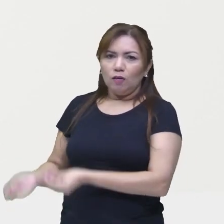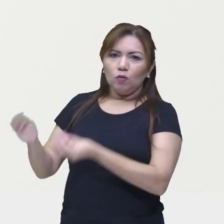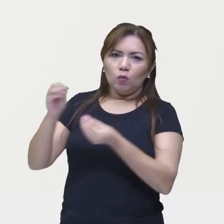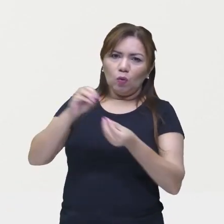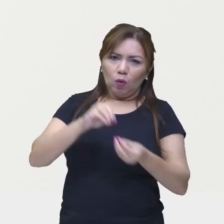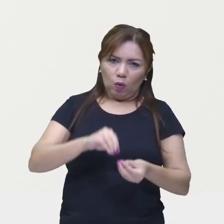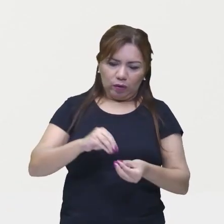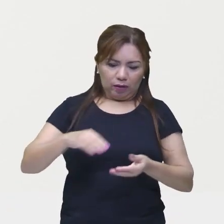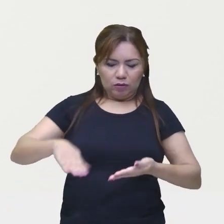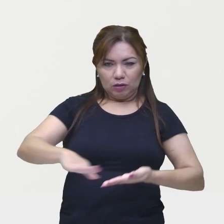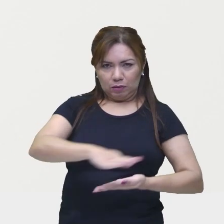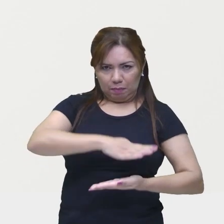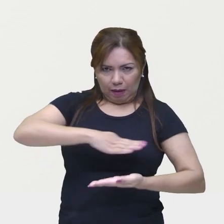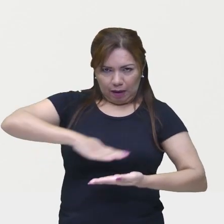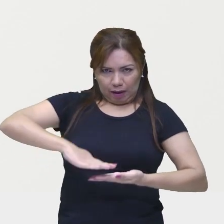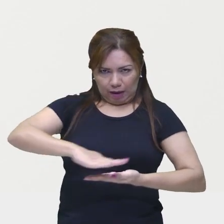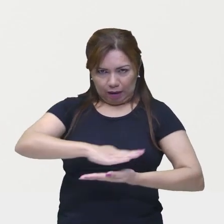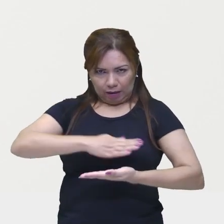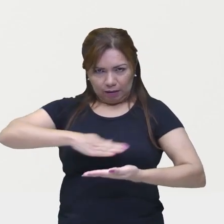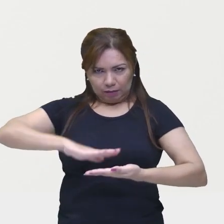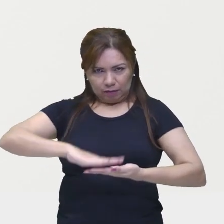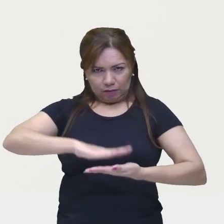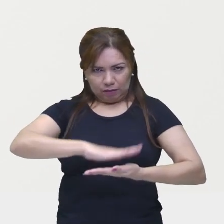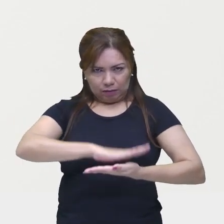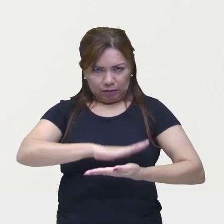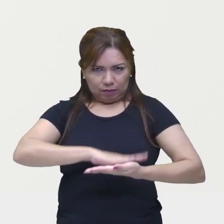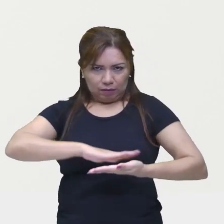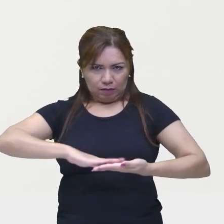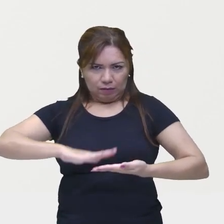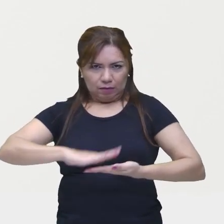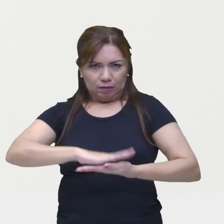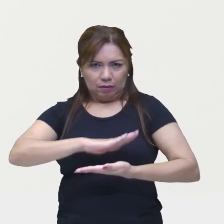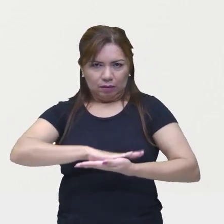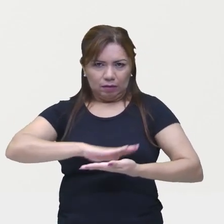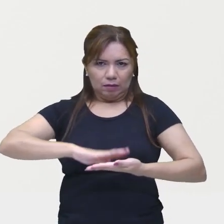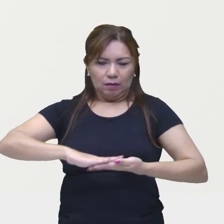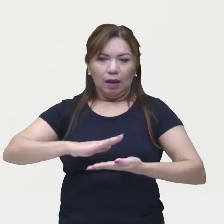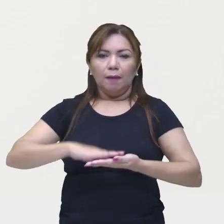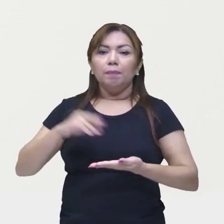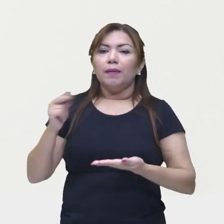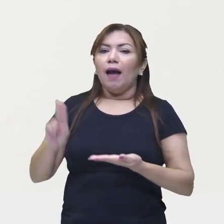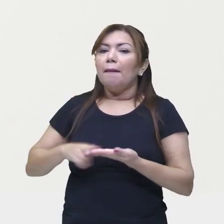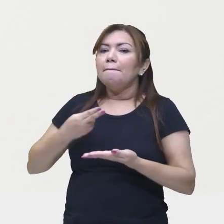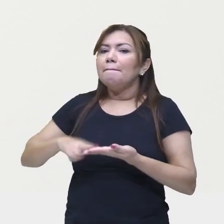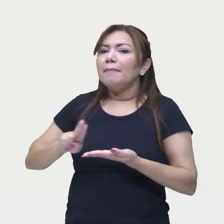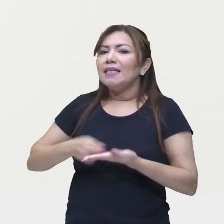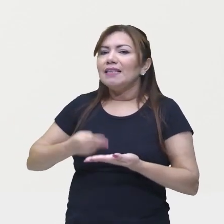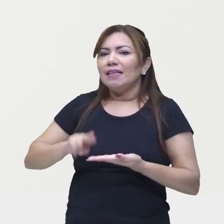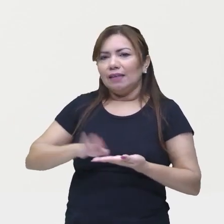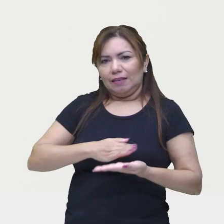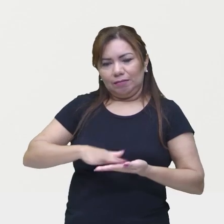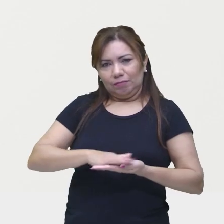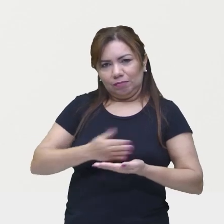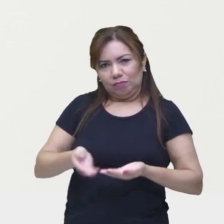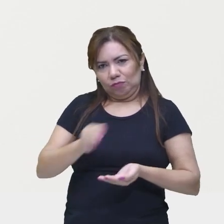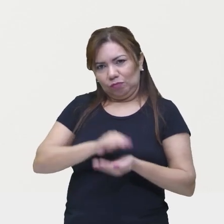Espalhe por toda a superfície até ficar firme. Passe manteiga e sirva.